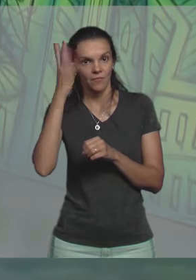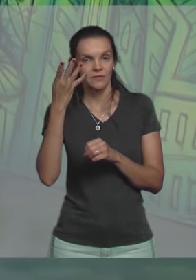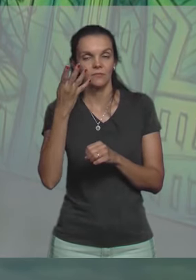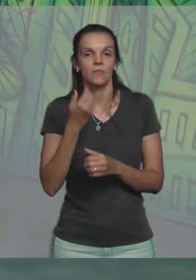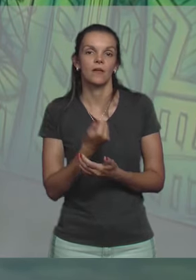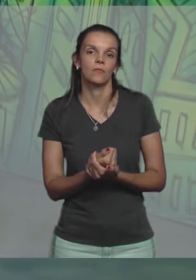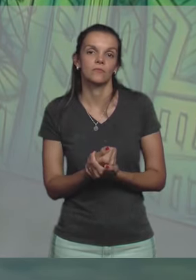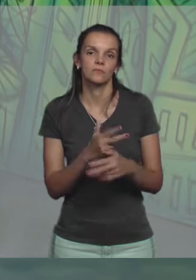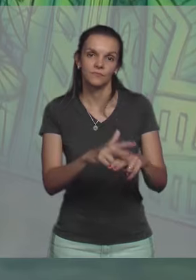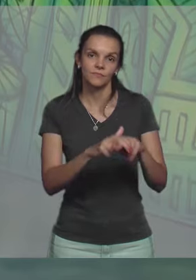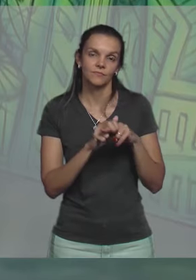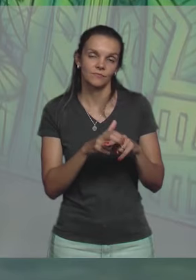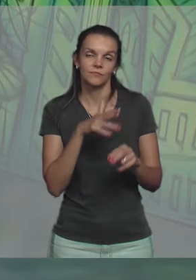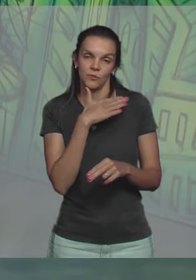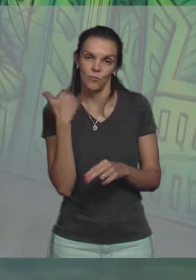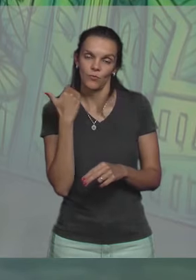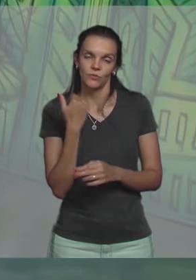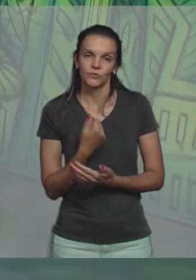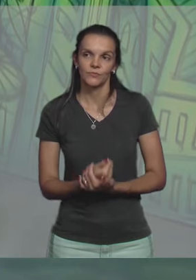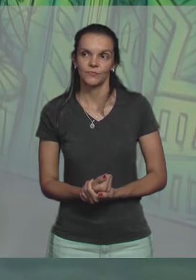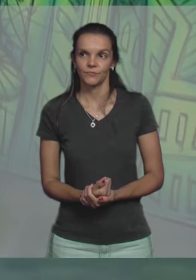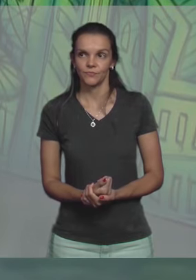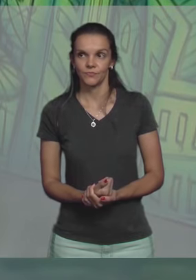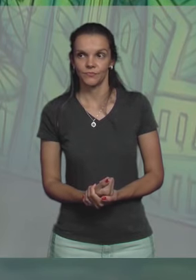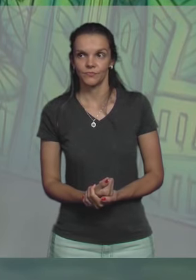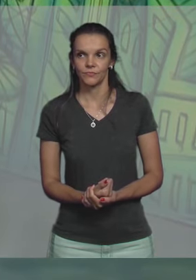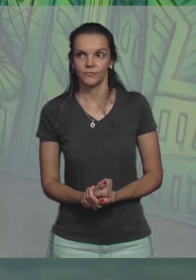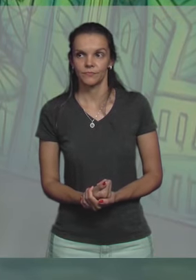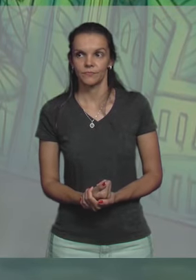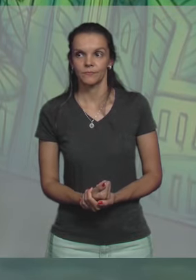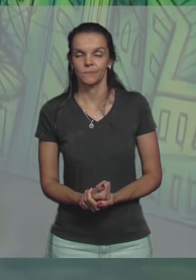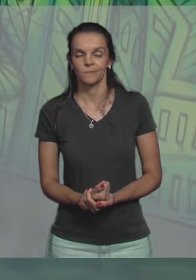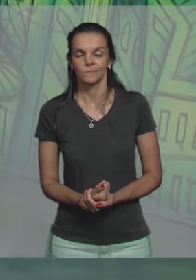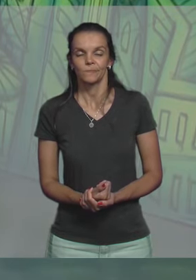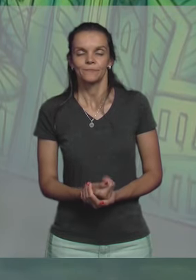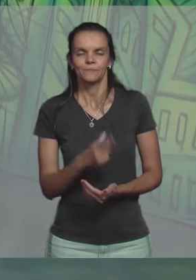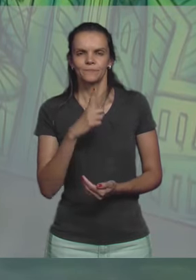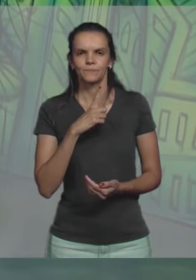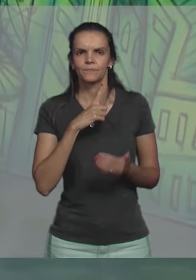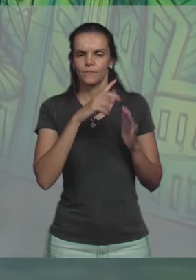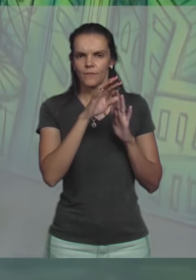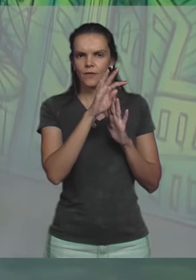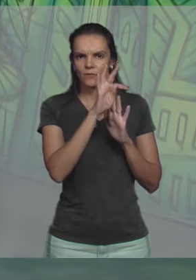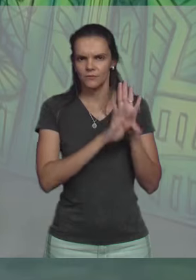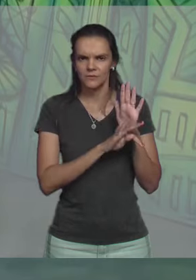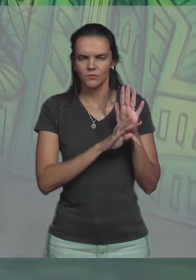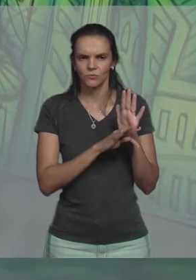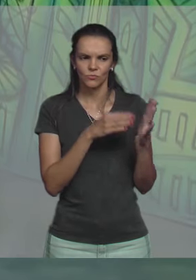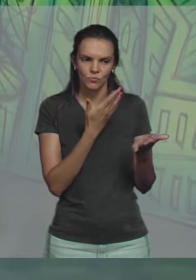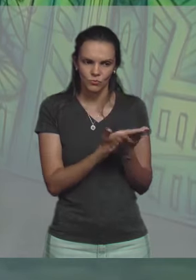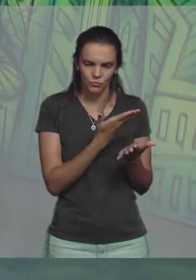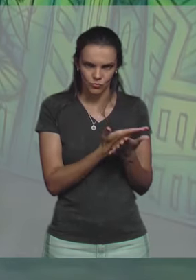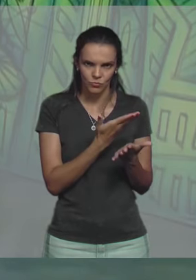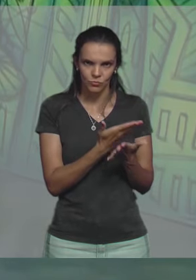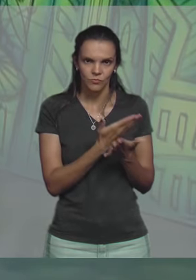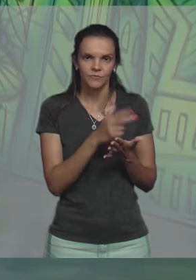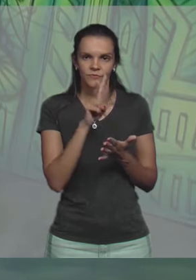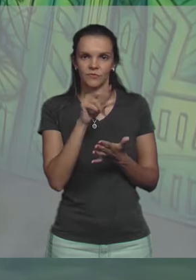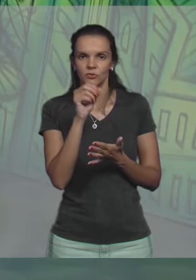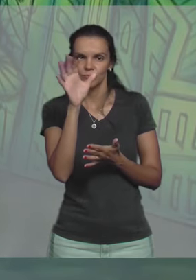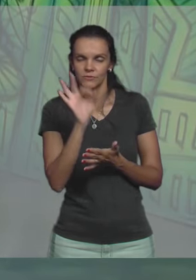causador de mortes, digamos assim, né? Professor, segundo um estudo do IPEA, 20%, né,